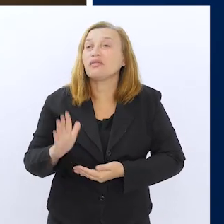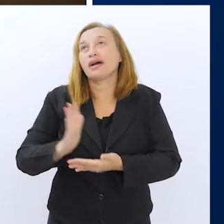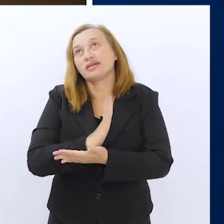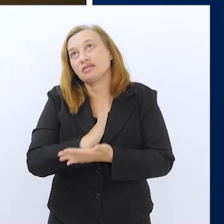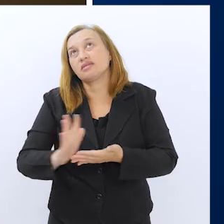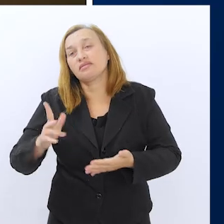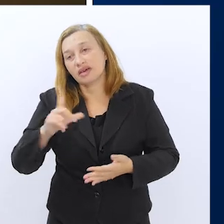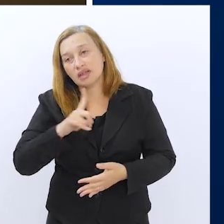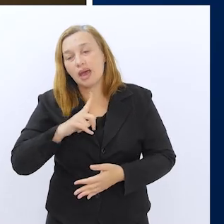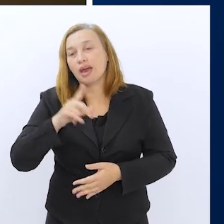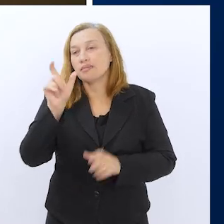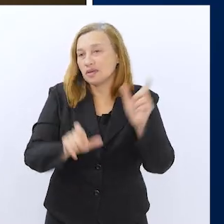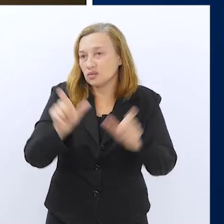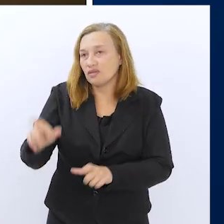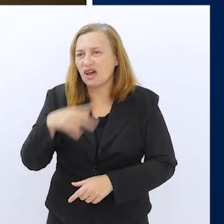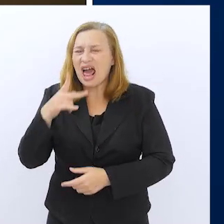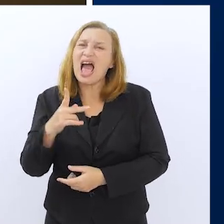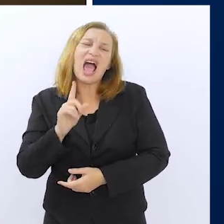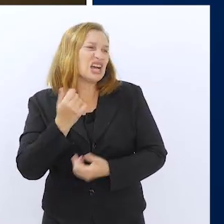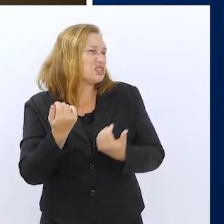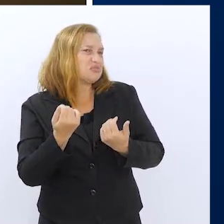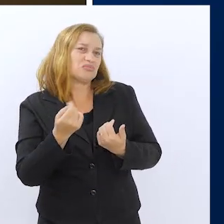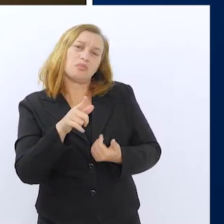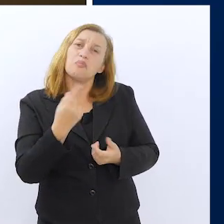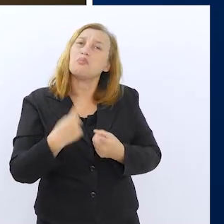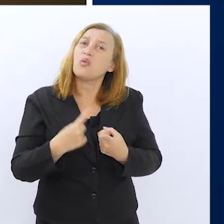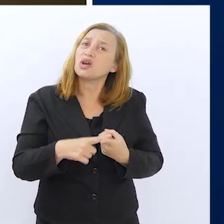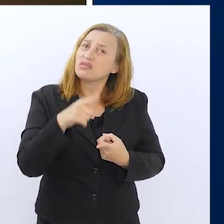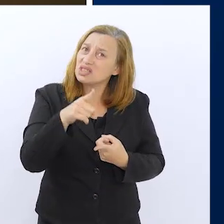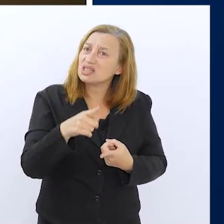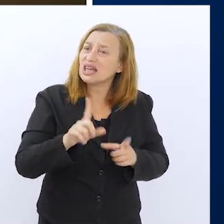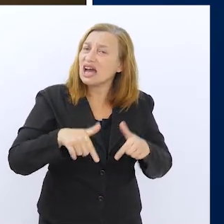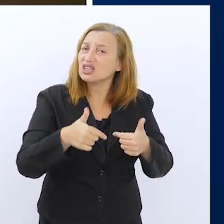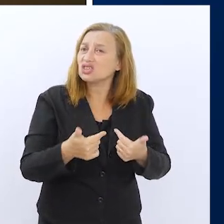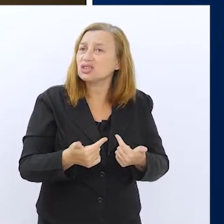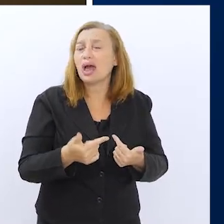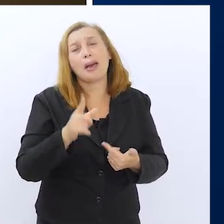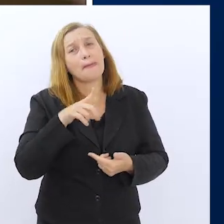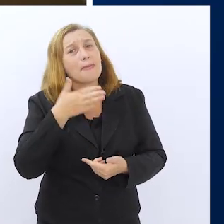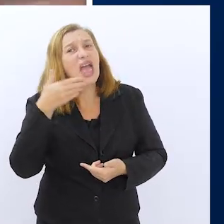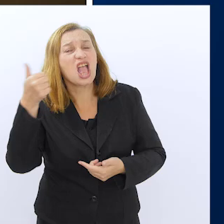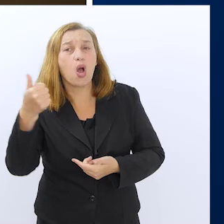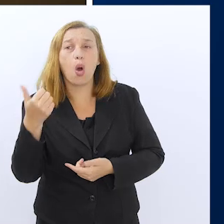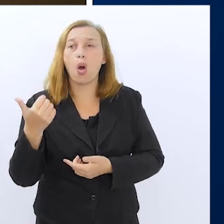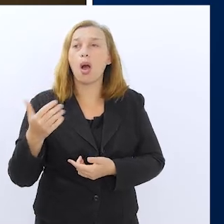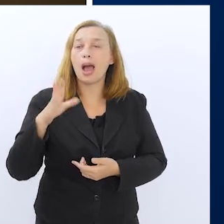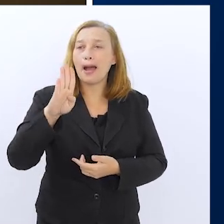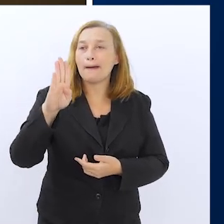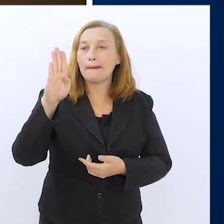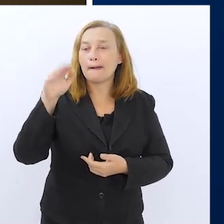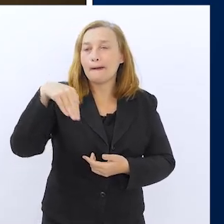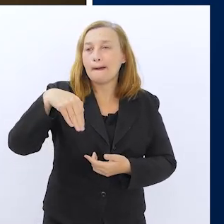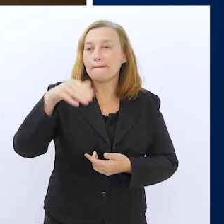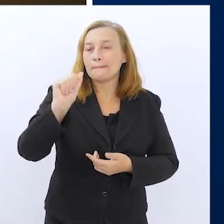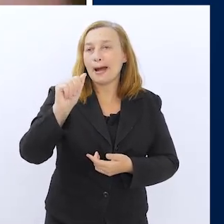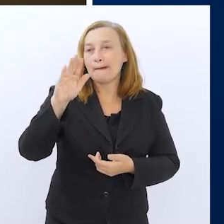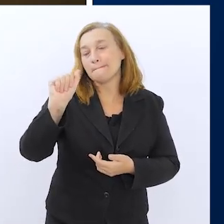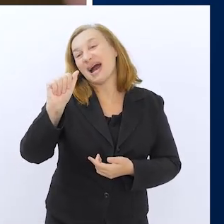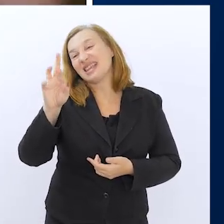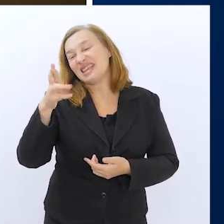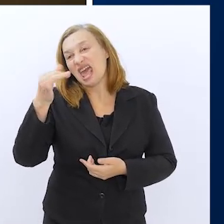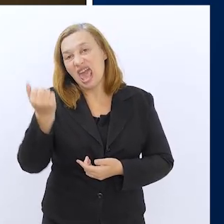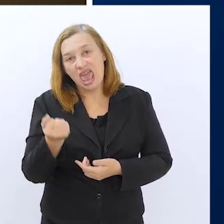ter muita gente falando para essa mãe assim: não, mas por que que você está passando por isso? É melhor dar uma mamadeira, muito mais simples, muito